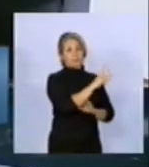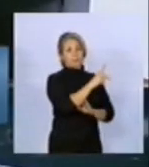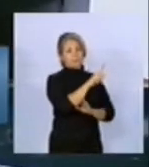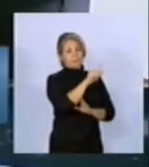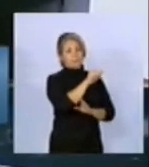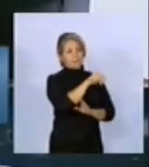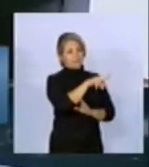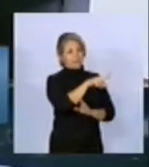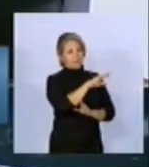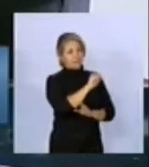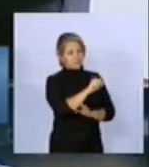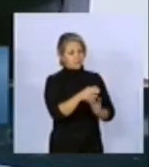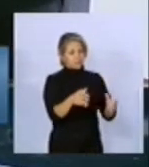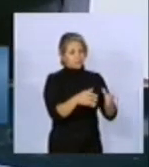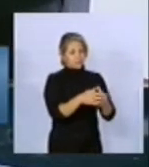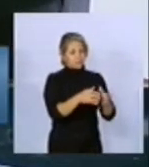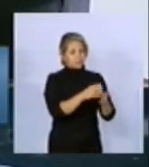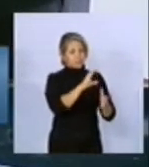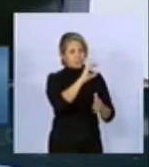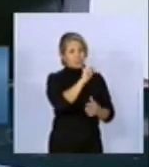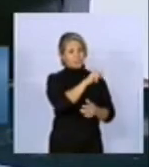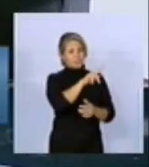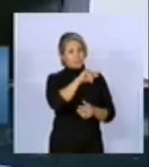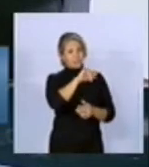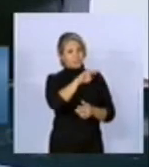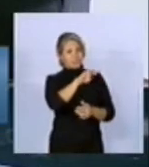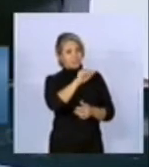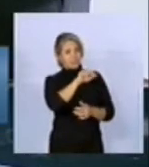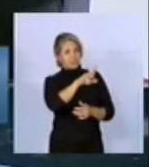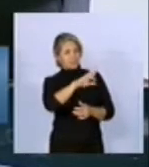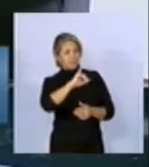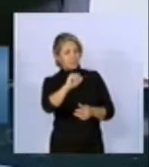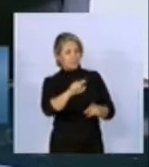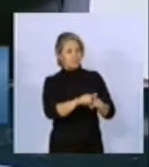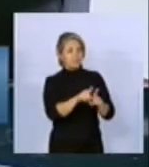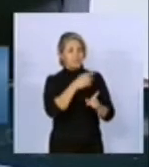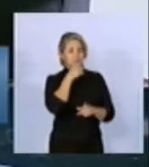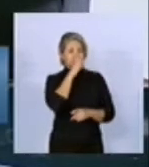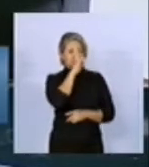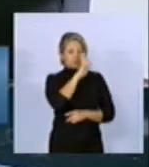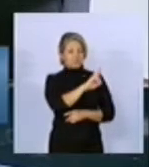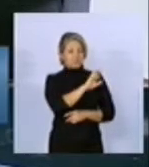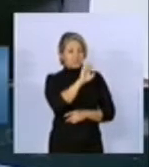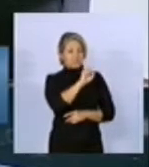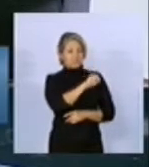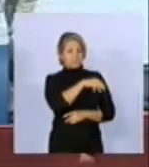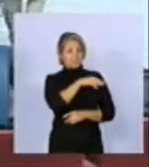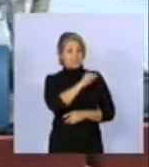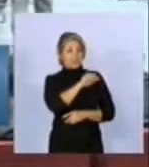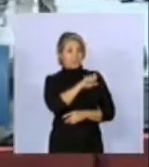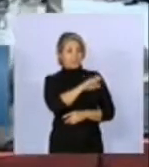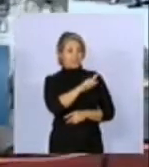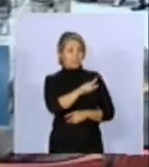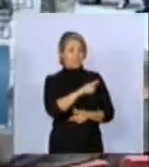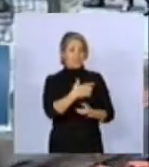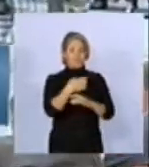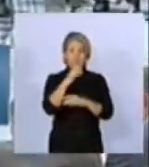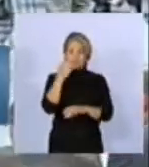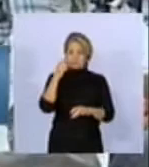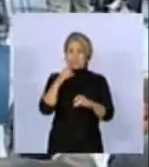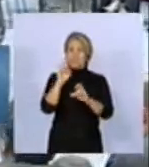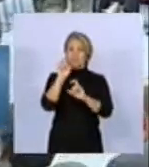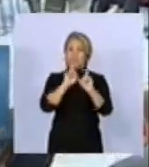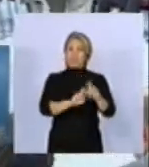fornecedores de cana de Capivari e Doutor Ismael engenheiro agrônomo e vice presidente ao plano que